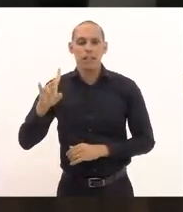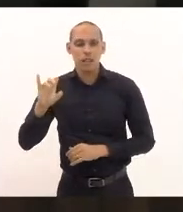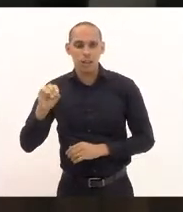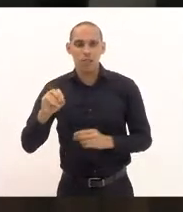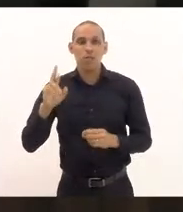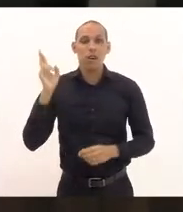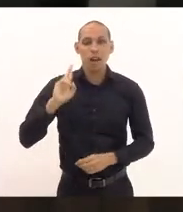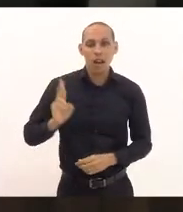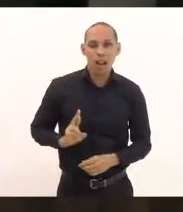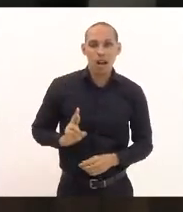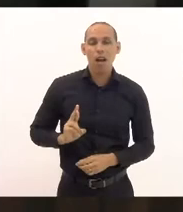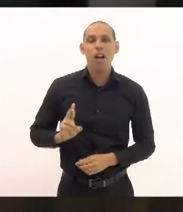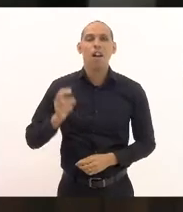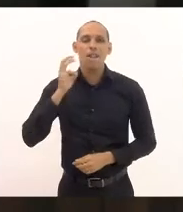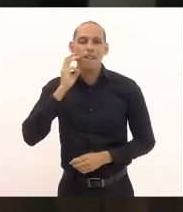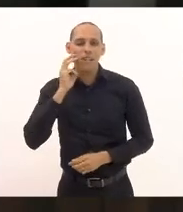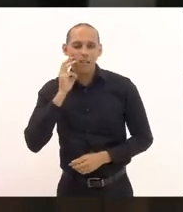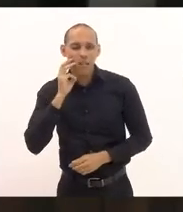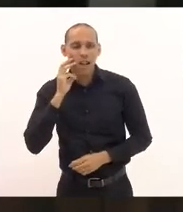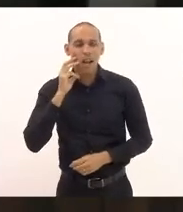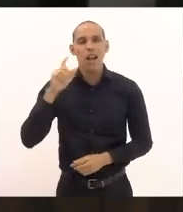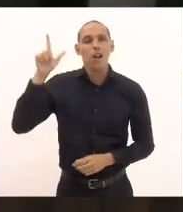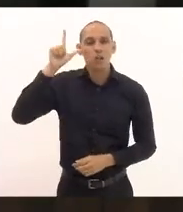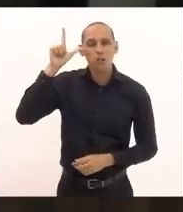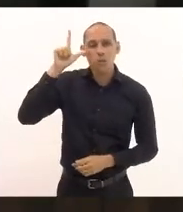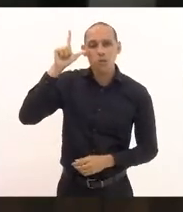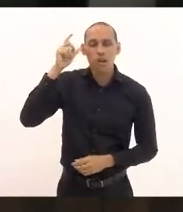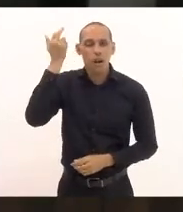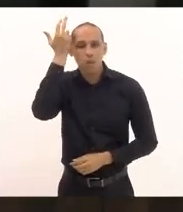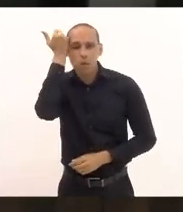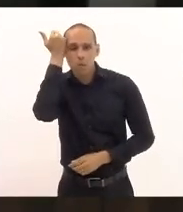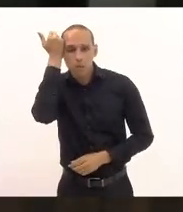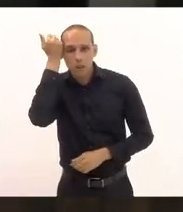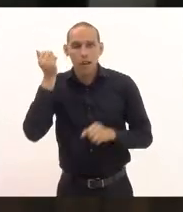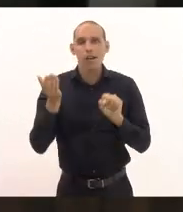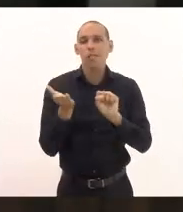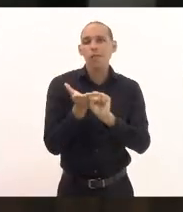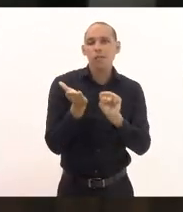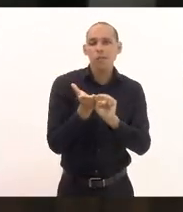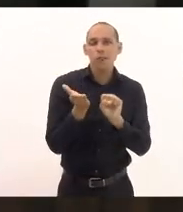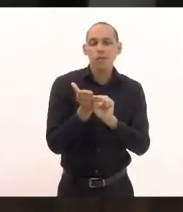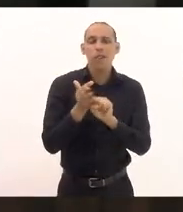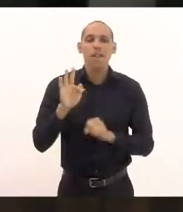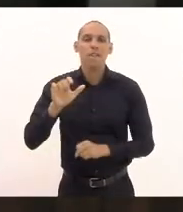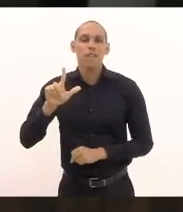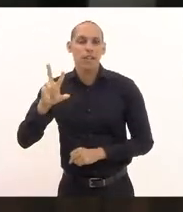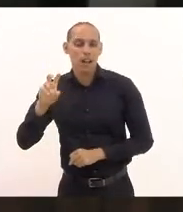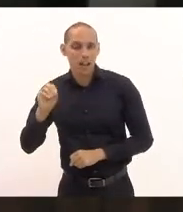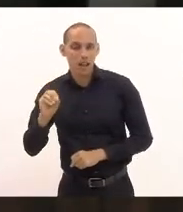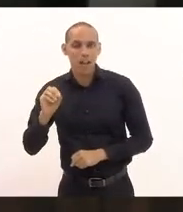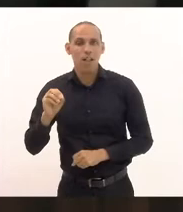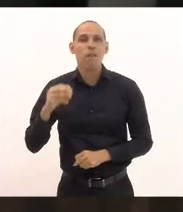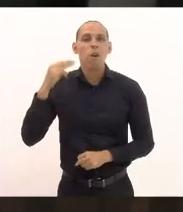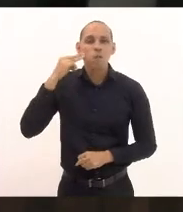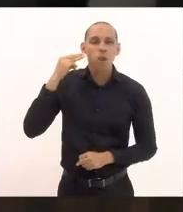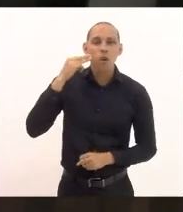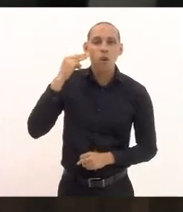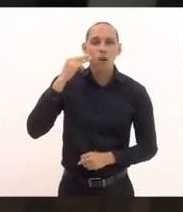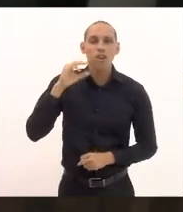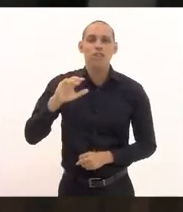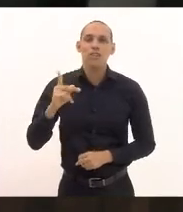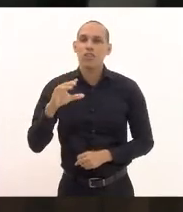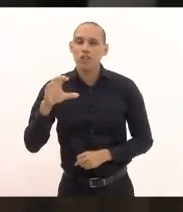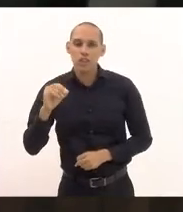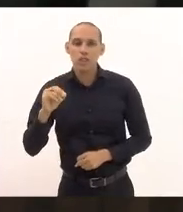Renata Souza, Valdec Carneiro, Lucinha, Eliomar Coelho, Samuel Malafaia, Noel de Carvalho, Flávio Serafini, Mônica Francisco, Chico Machado,